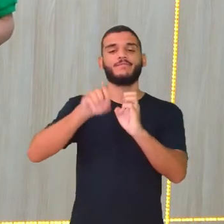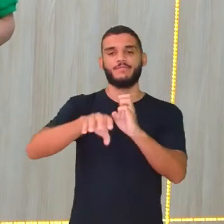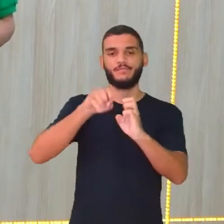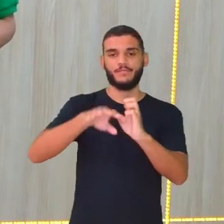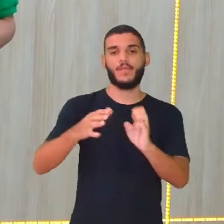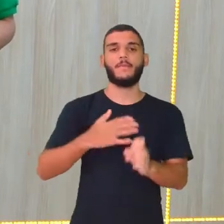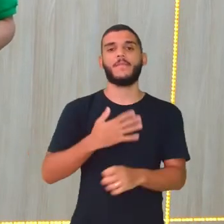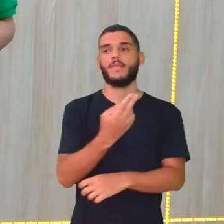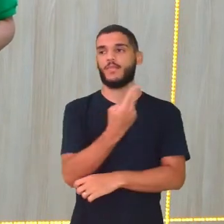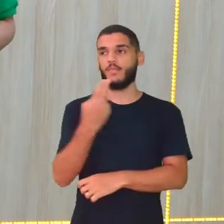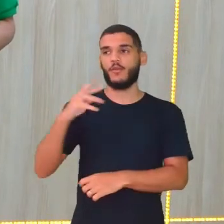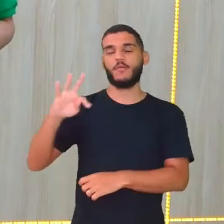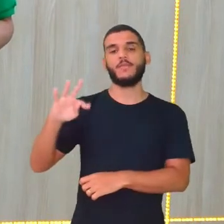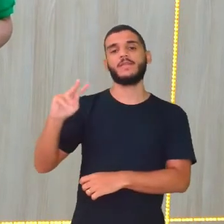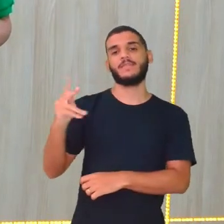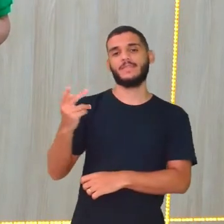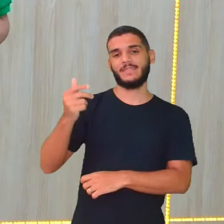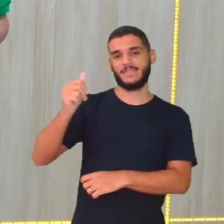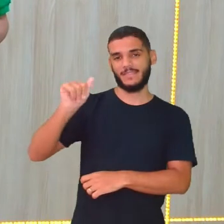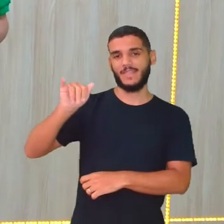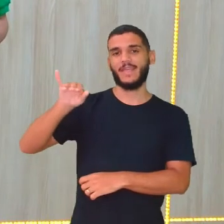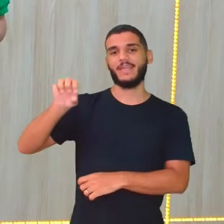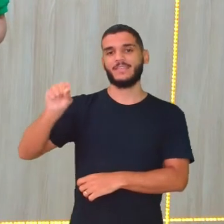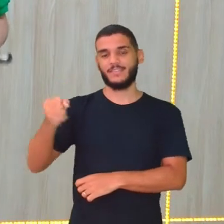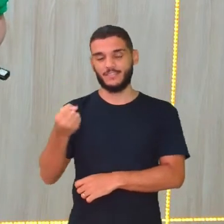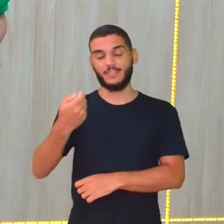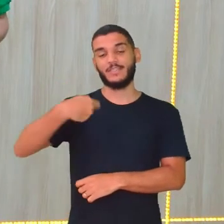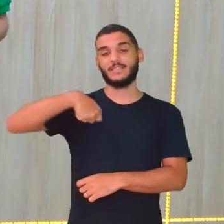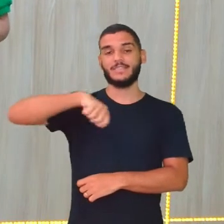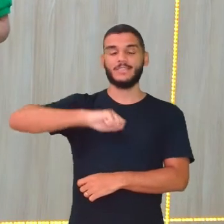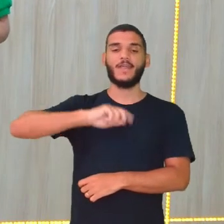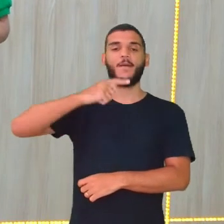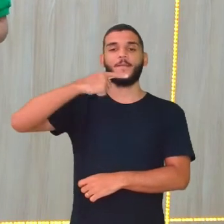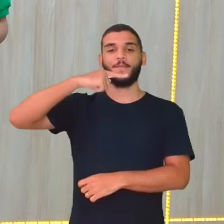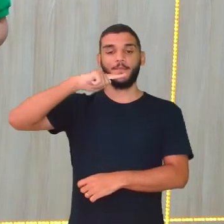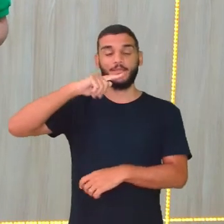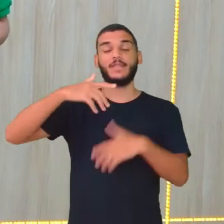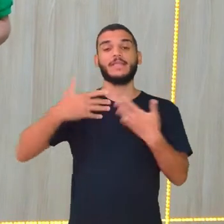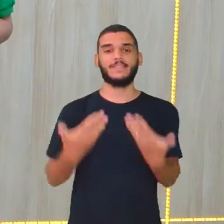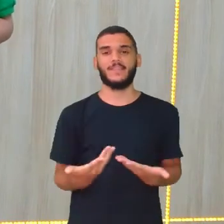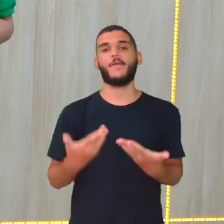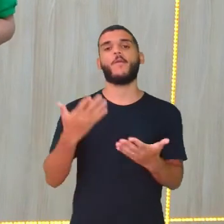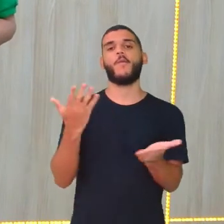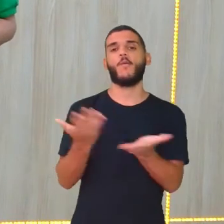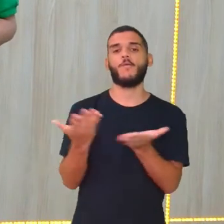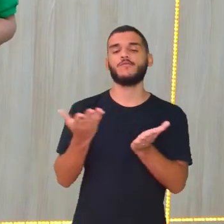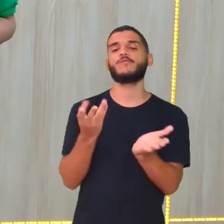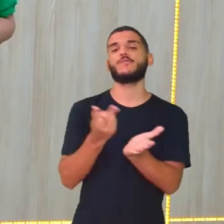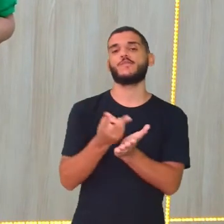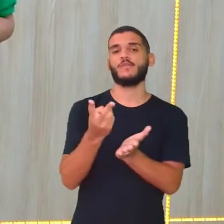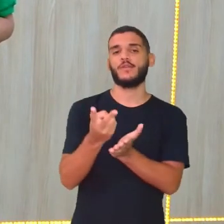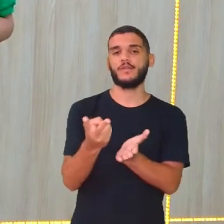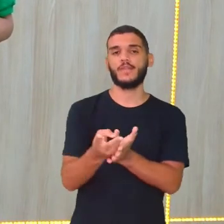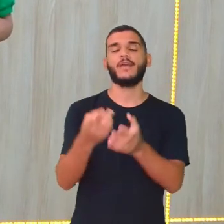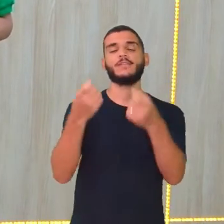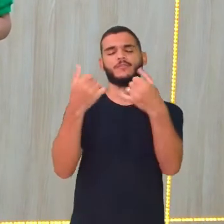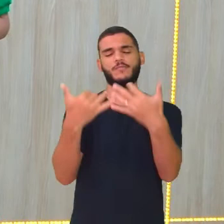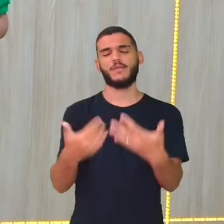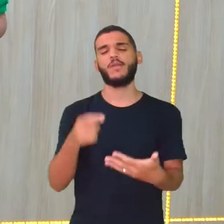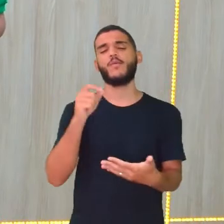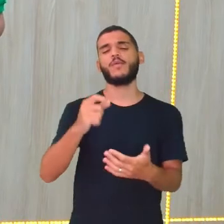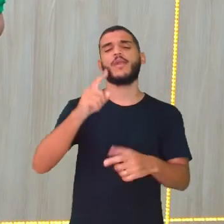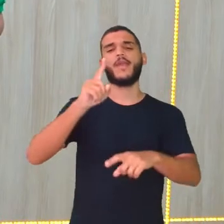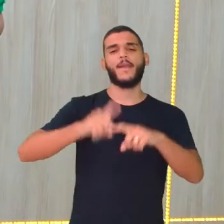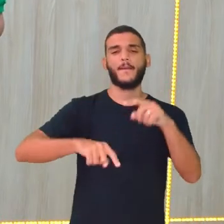é Thaís Luz e esse é o meu sinal. Hoje vamos dar continuidade, estamos falando sobre material